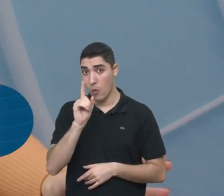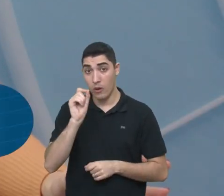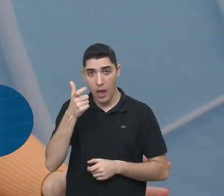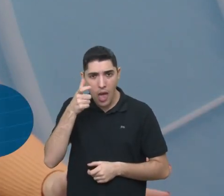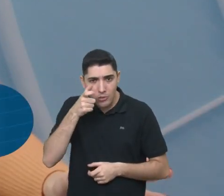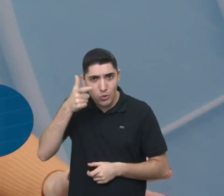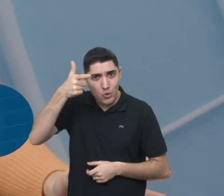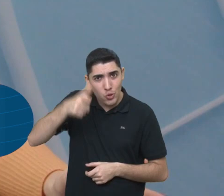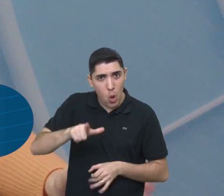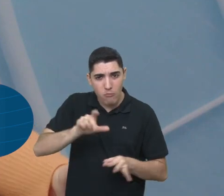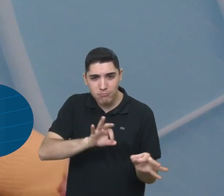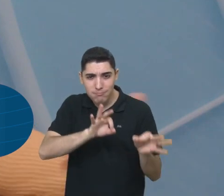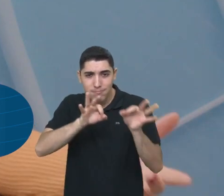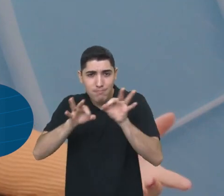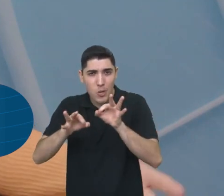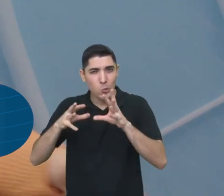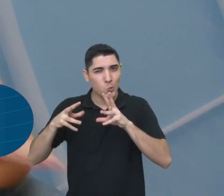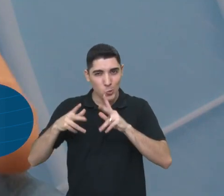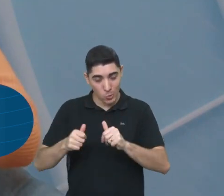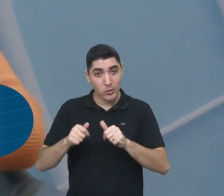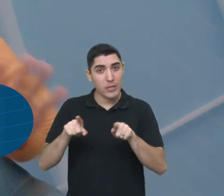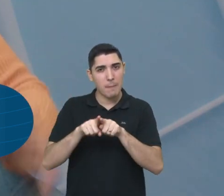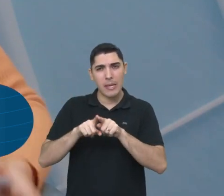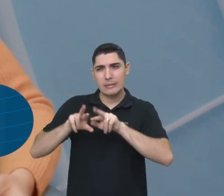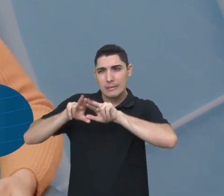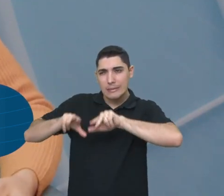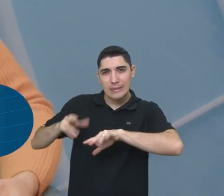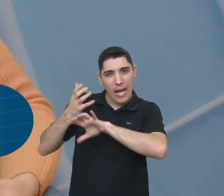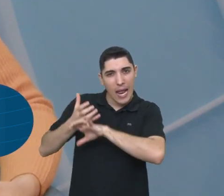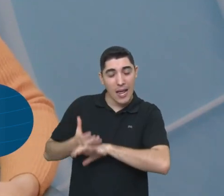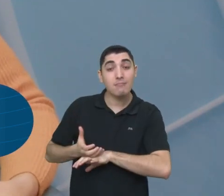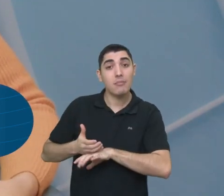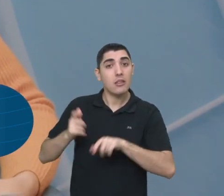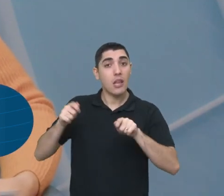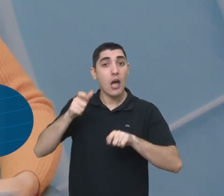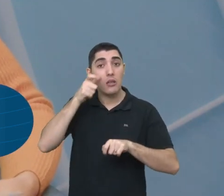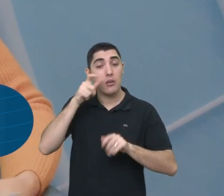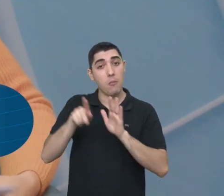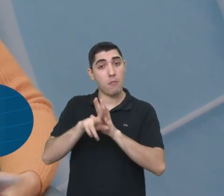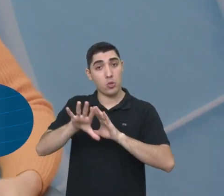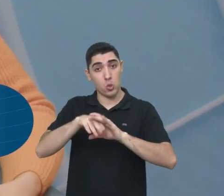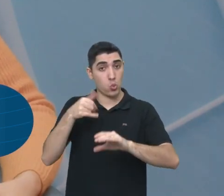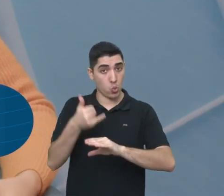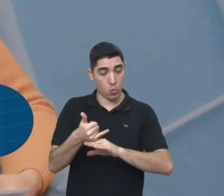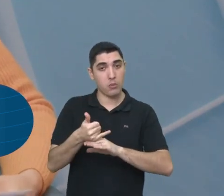esqueça, para conferir este programa na íntegra e todo o nosso conteúdo, é só acessar o nosso